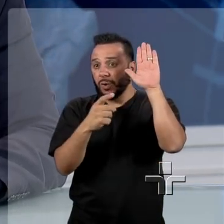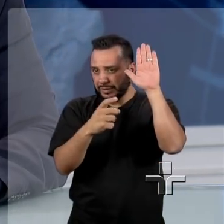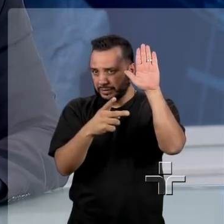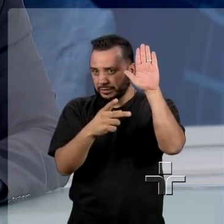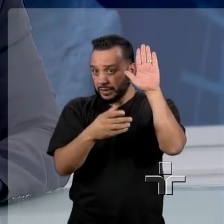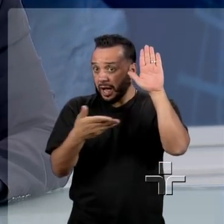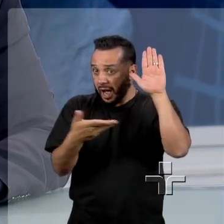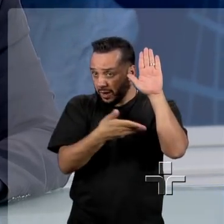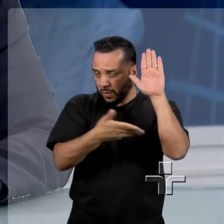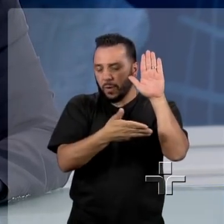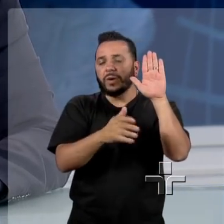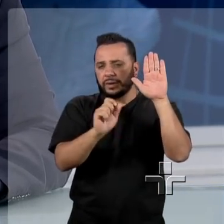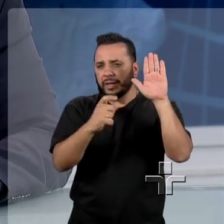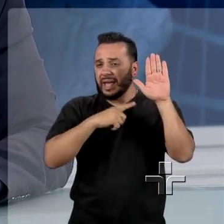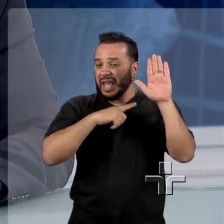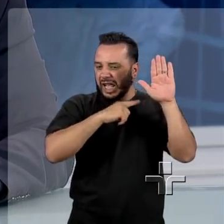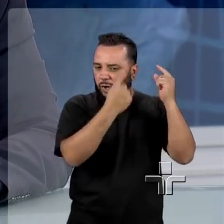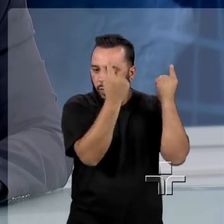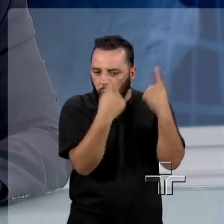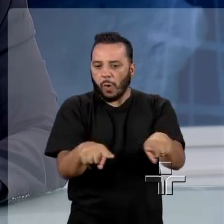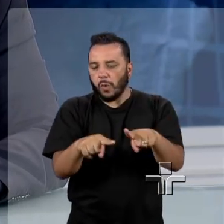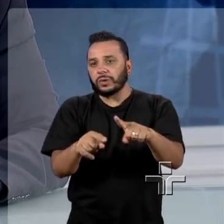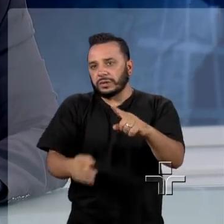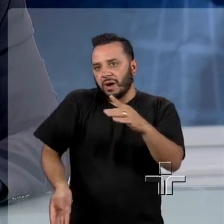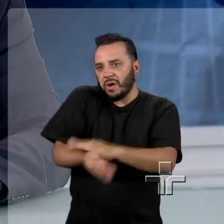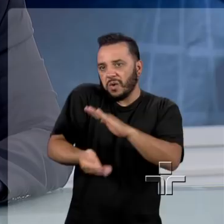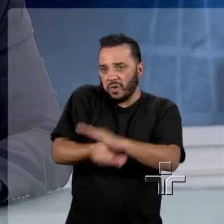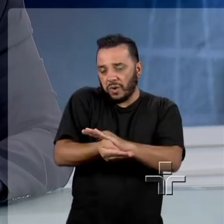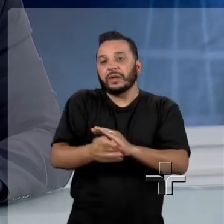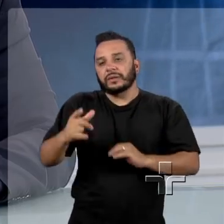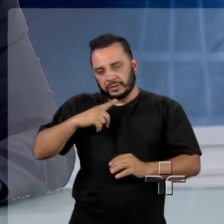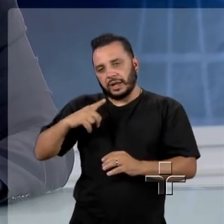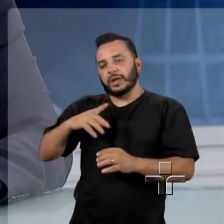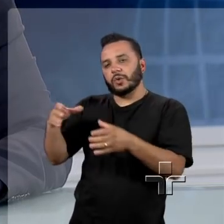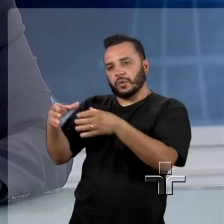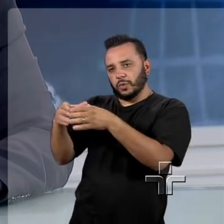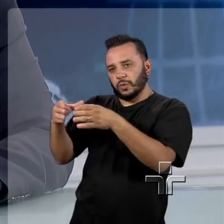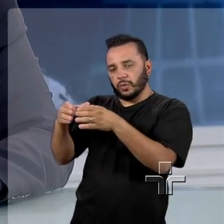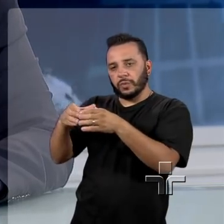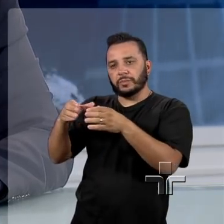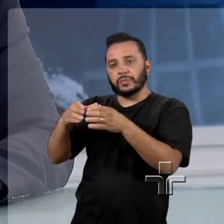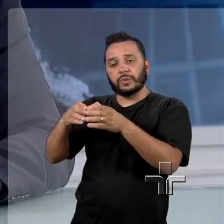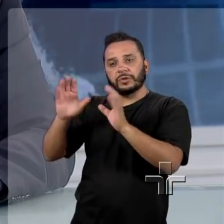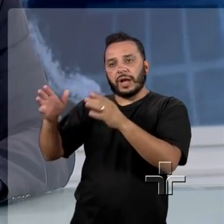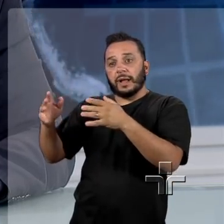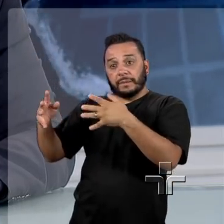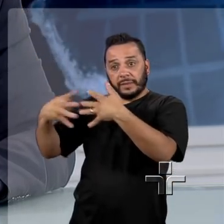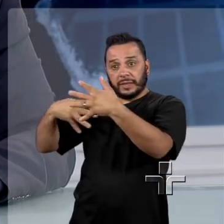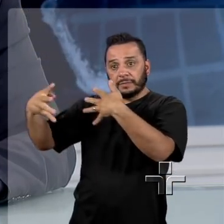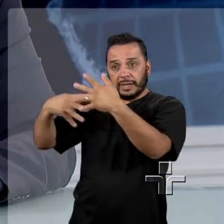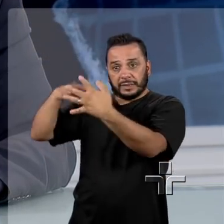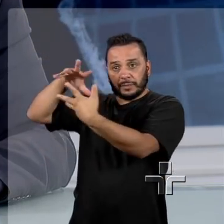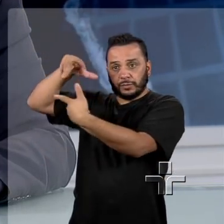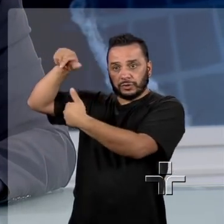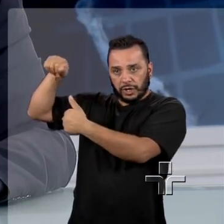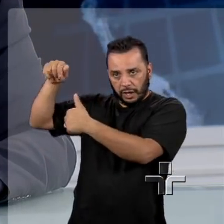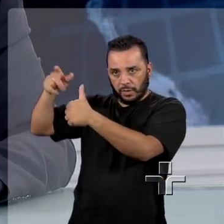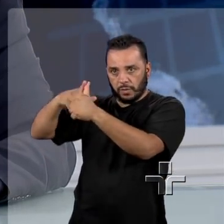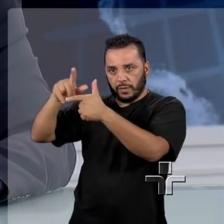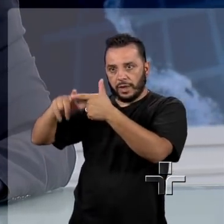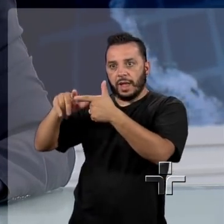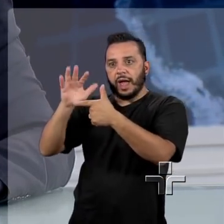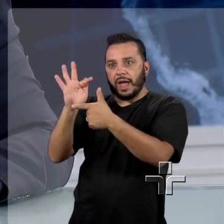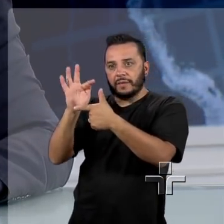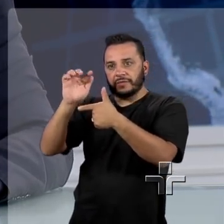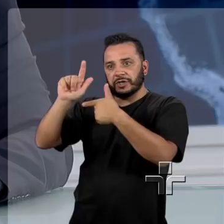A partir de um estudo profundo organizado pela Transparência Internacional em parceria com a Fundação Getúlio Vargas. É um